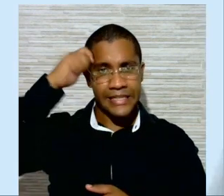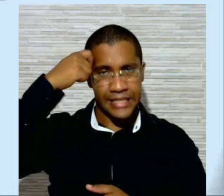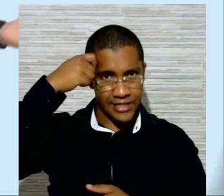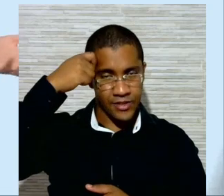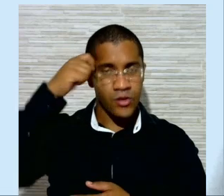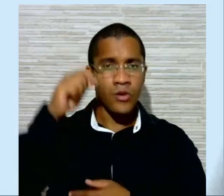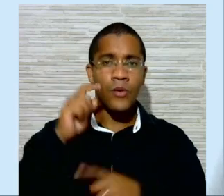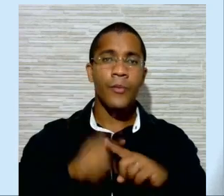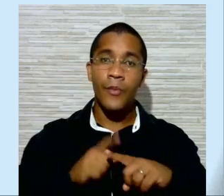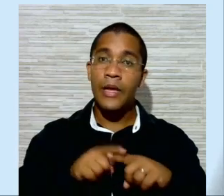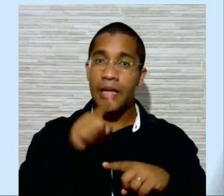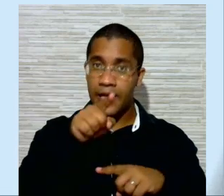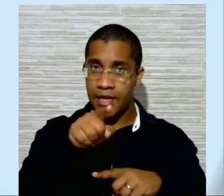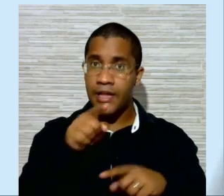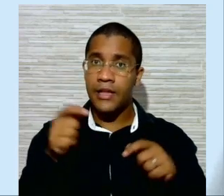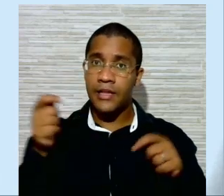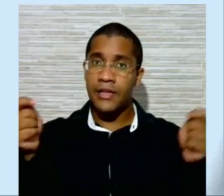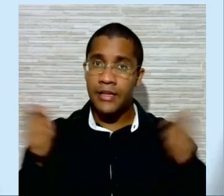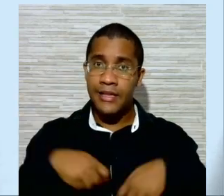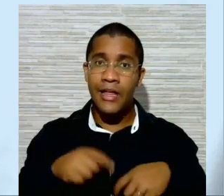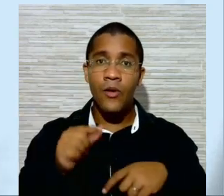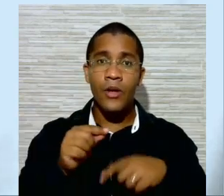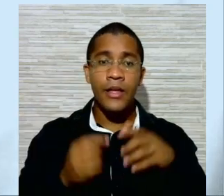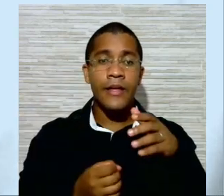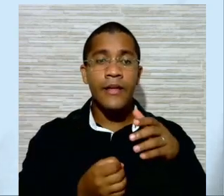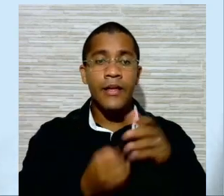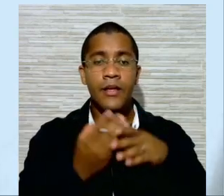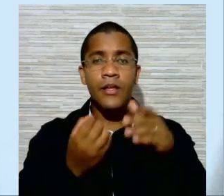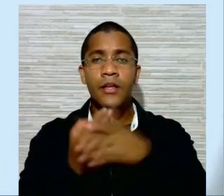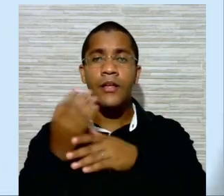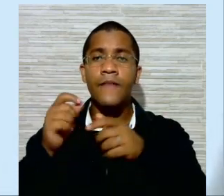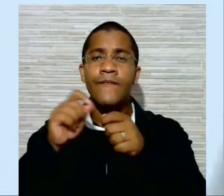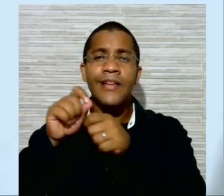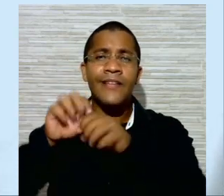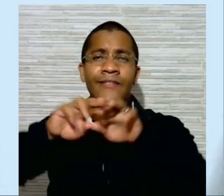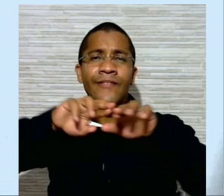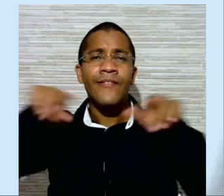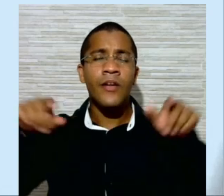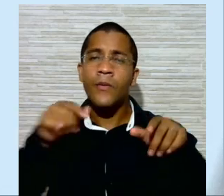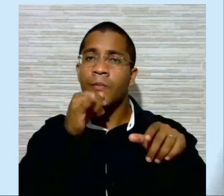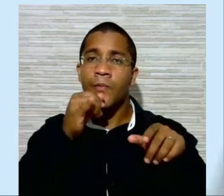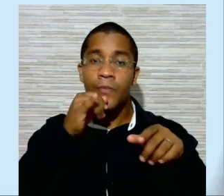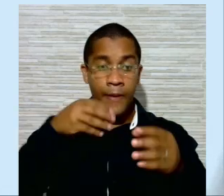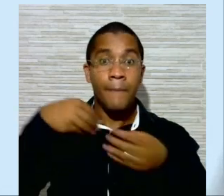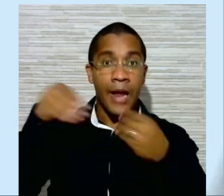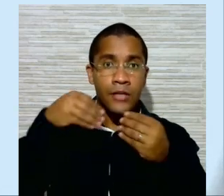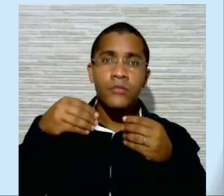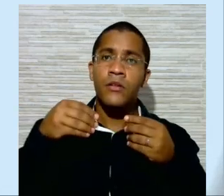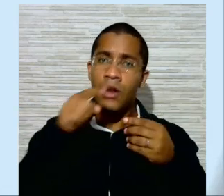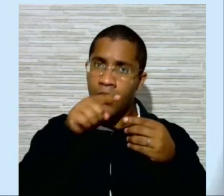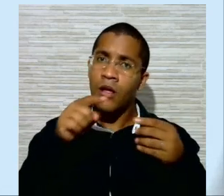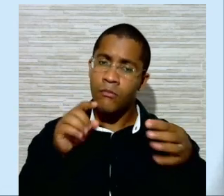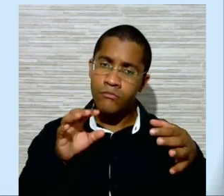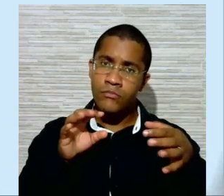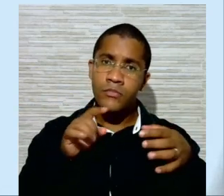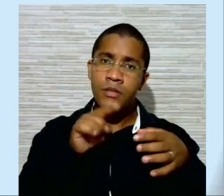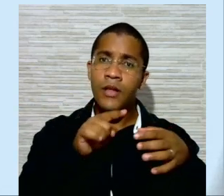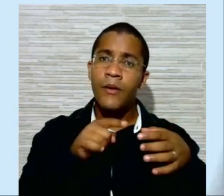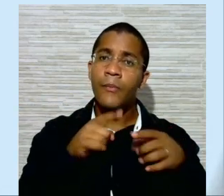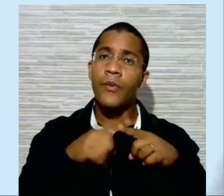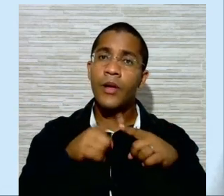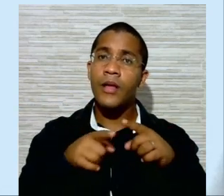o petróleo também é um dos geradores de muitos produtos que a gente tem hoje. Por exemplo, todos os produtos de plástico são feitos de